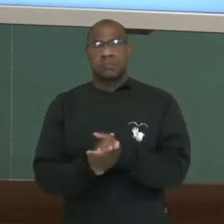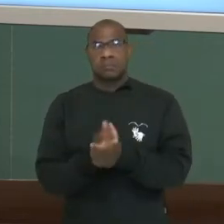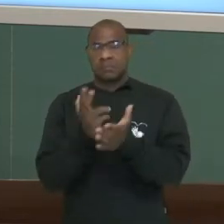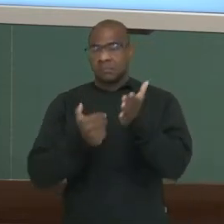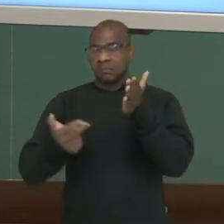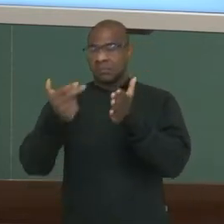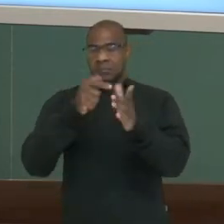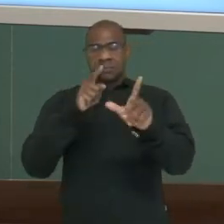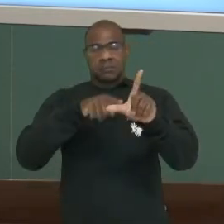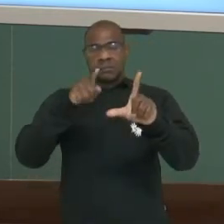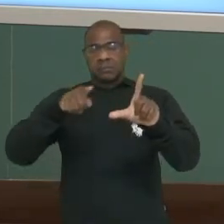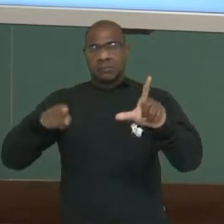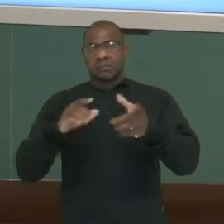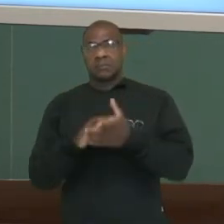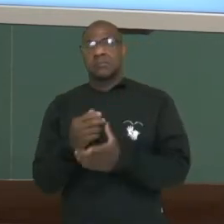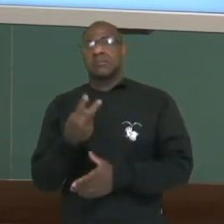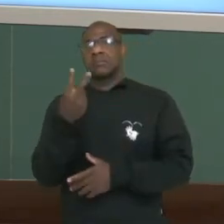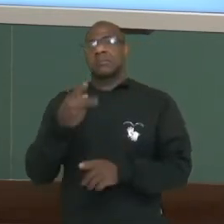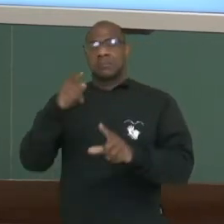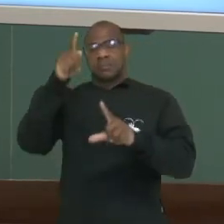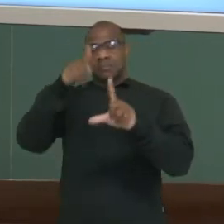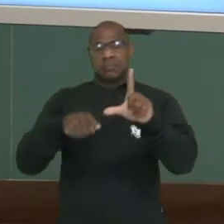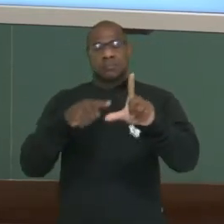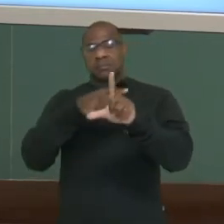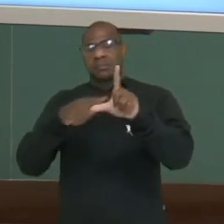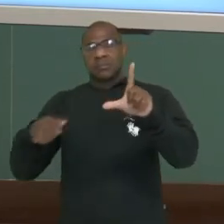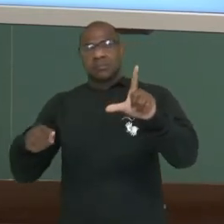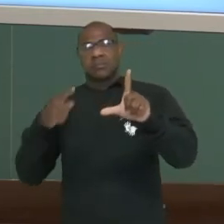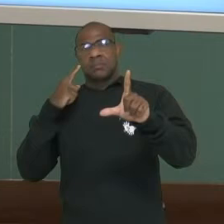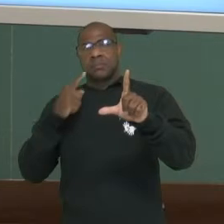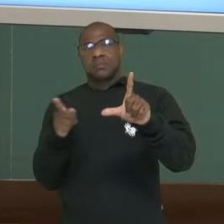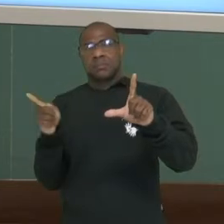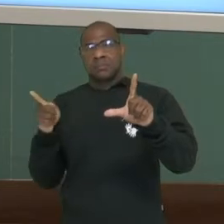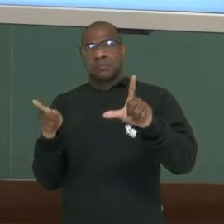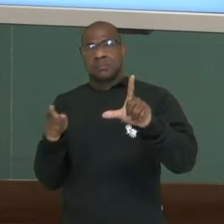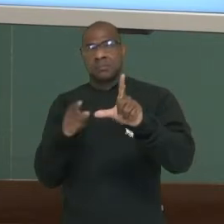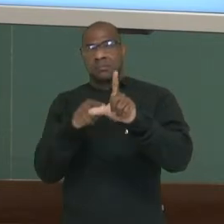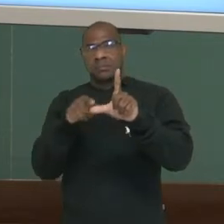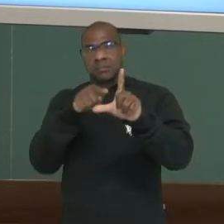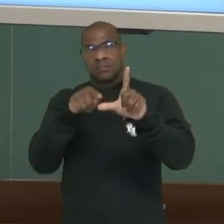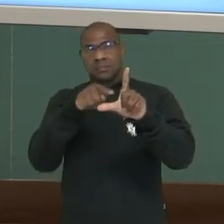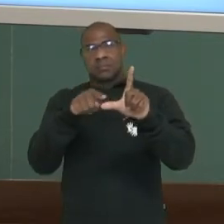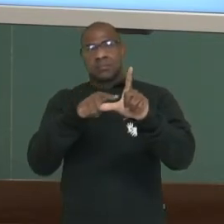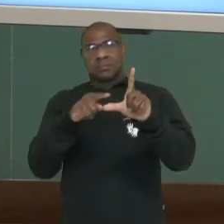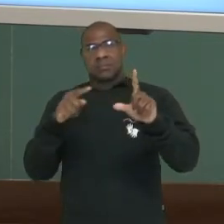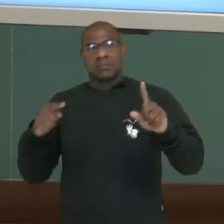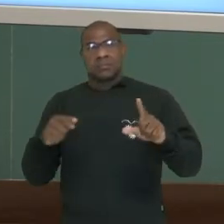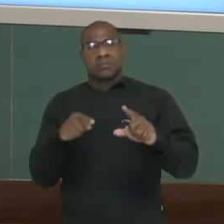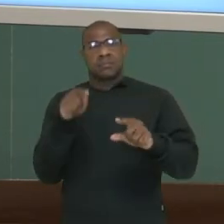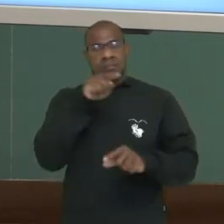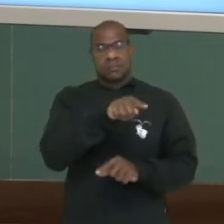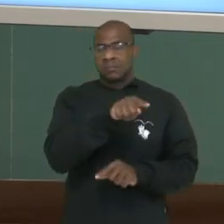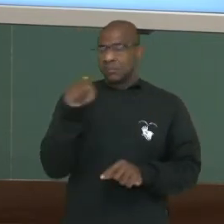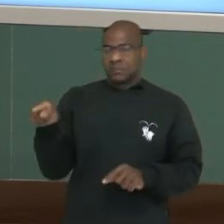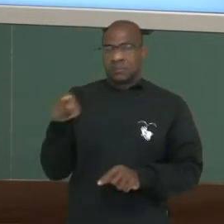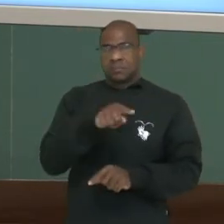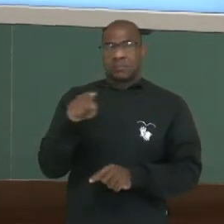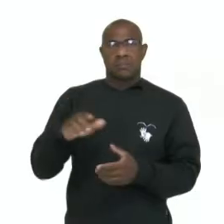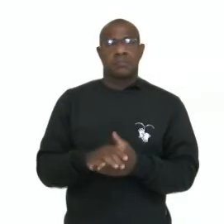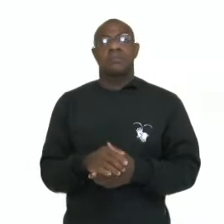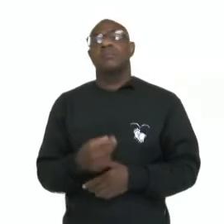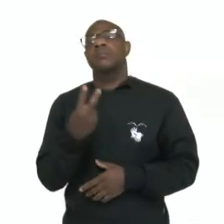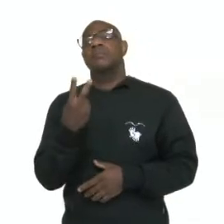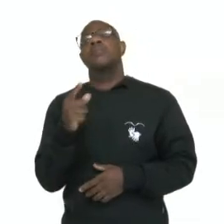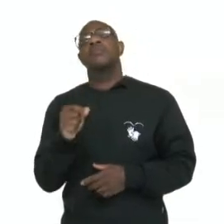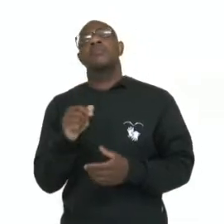gráfico de duas retas, são dois pares aqui e aqui o outro par, de duas